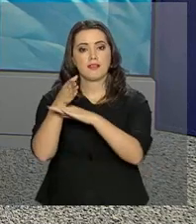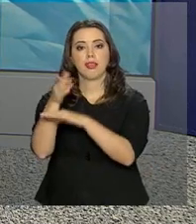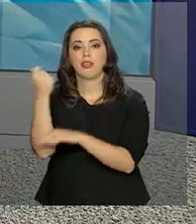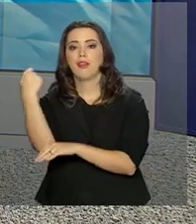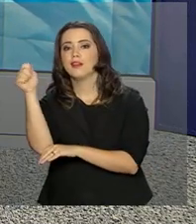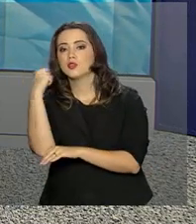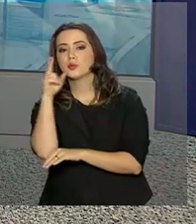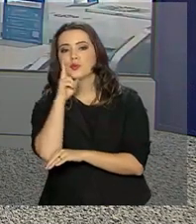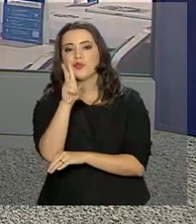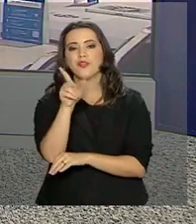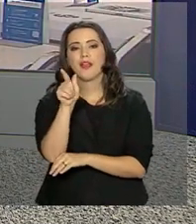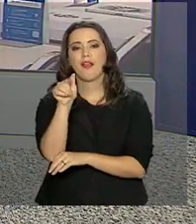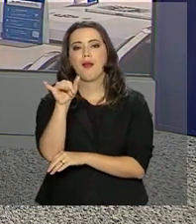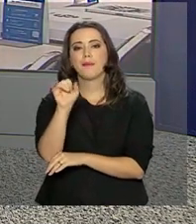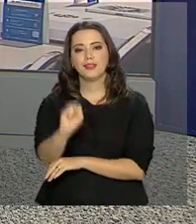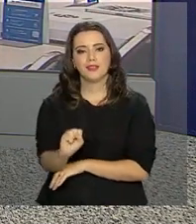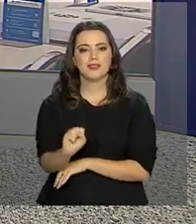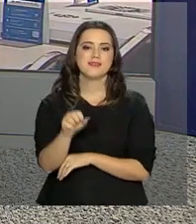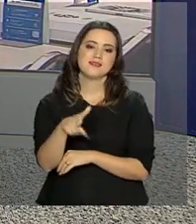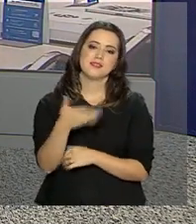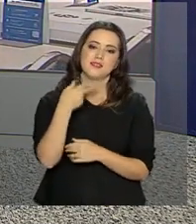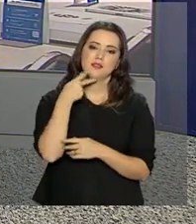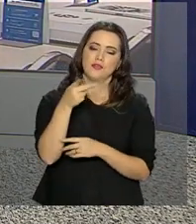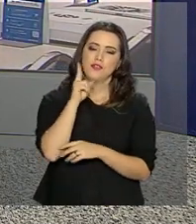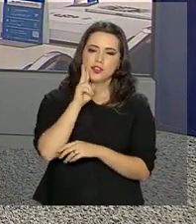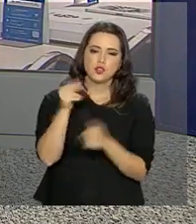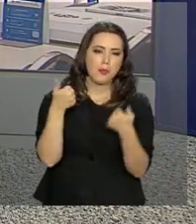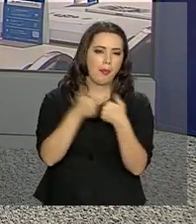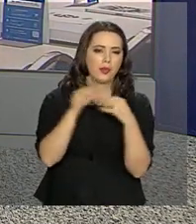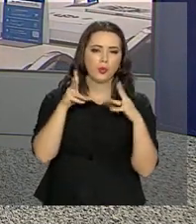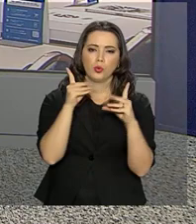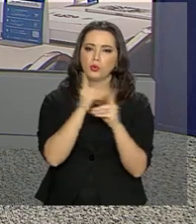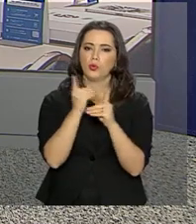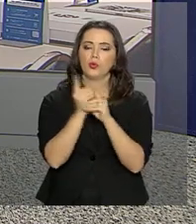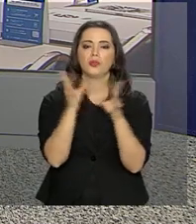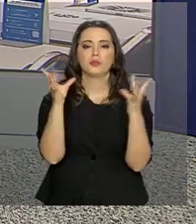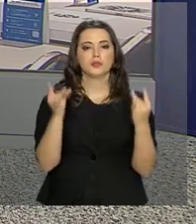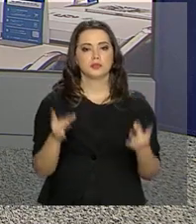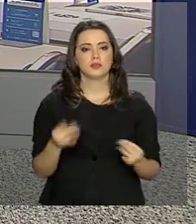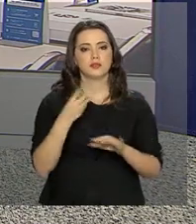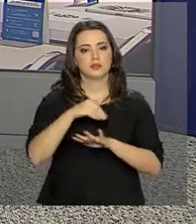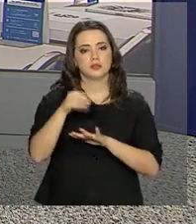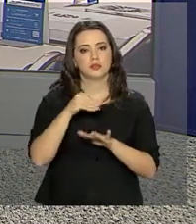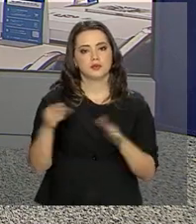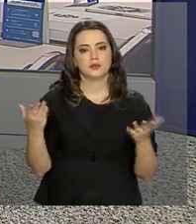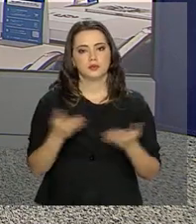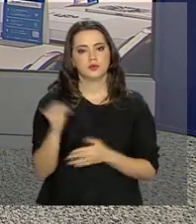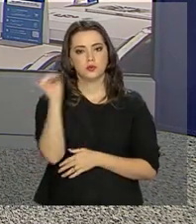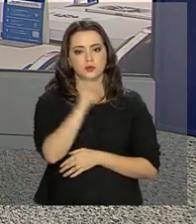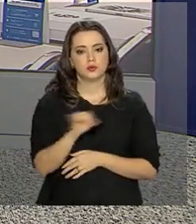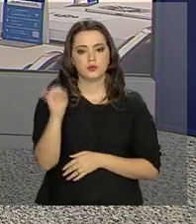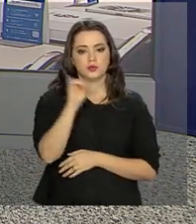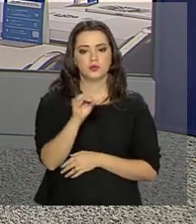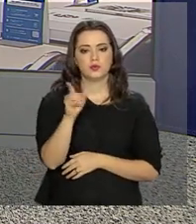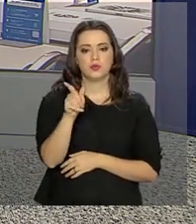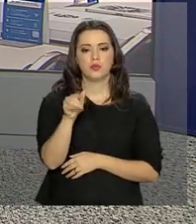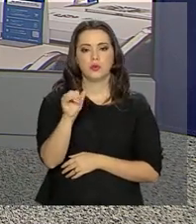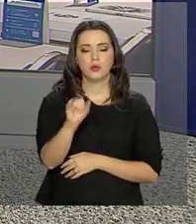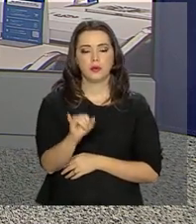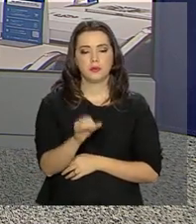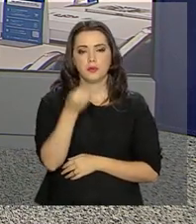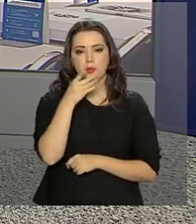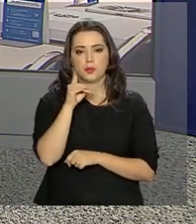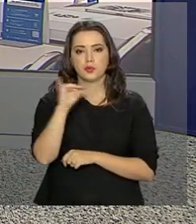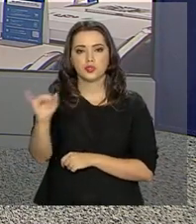Argentina com a repórter Gabriela Noronha, que vem acompanhando todo o encontro e traz para a gente as informações de hoje. Olá, Gabriela, bom dia.